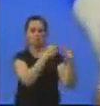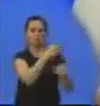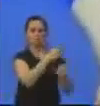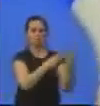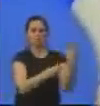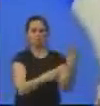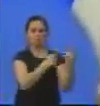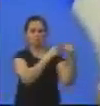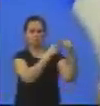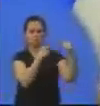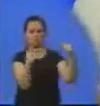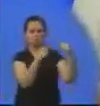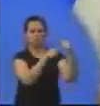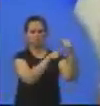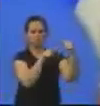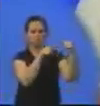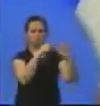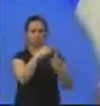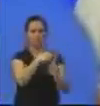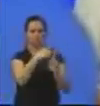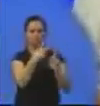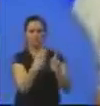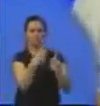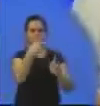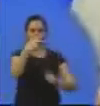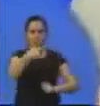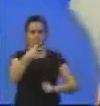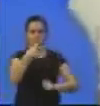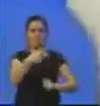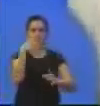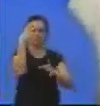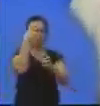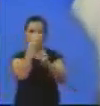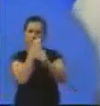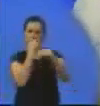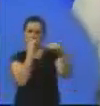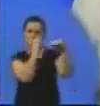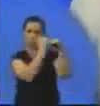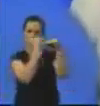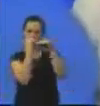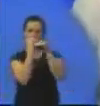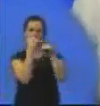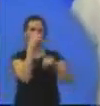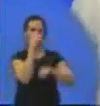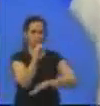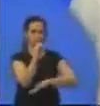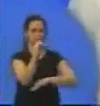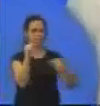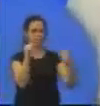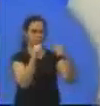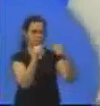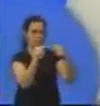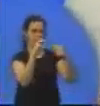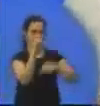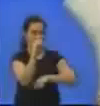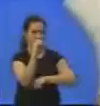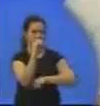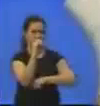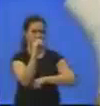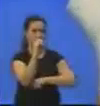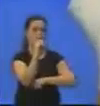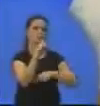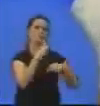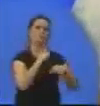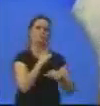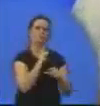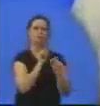quadrado. Essa vai ser a derivada. Vou igualar a zero e descobrir se tem um valor que ela dá zero. Bom,